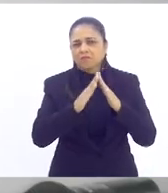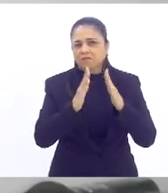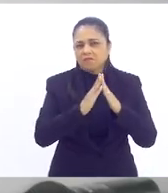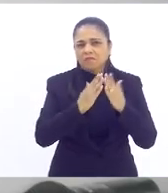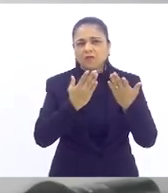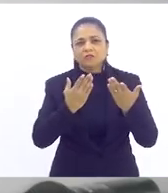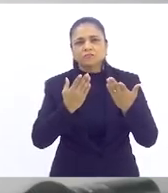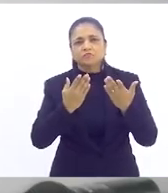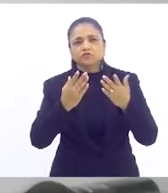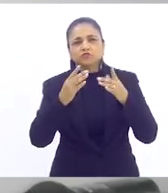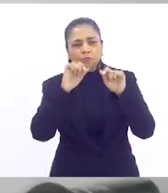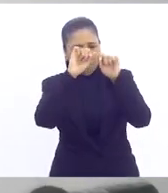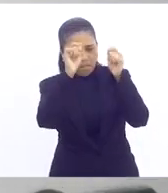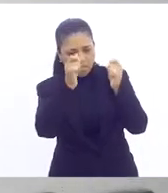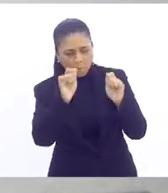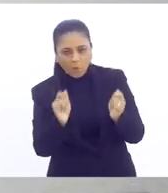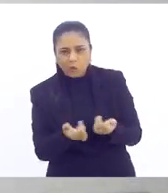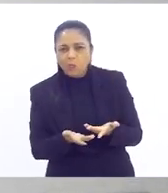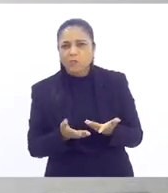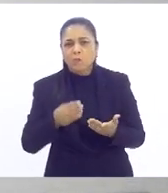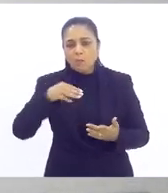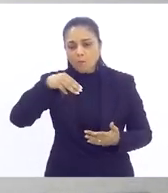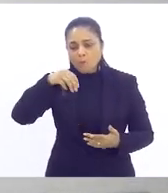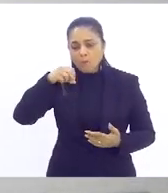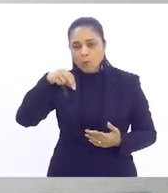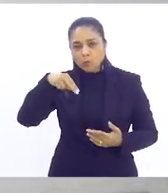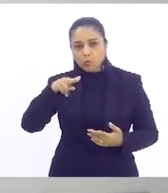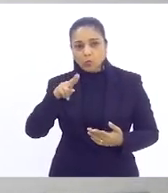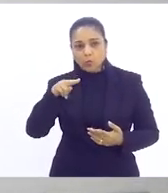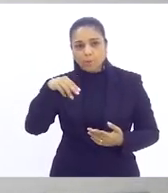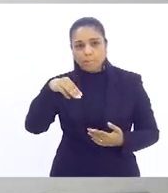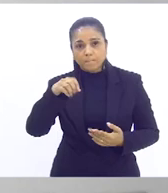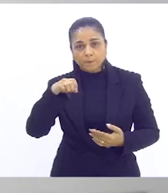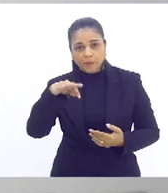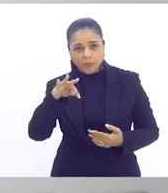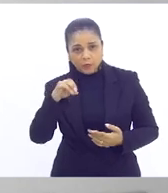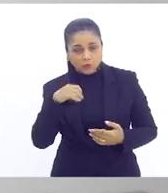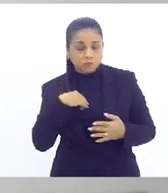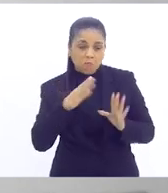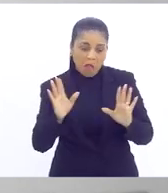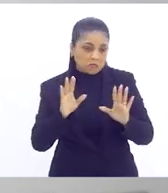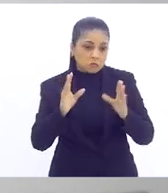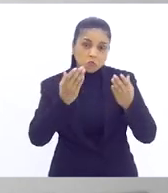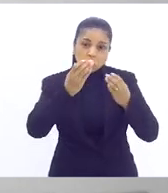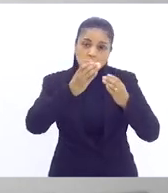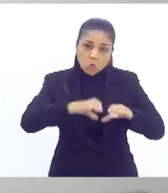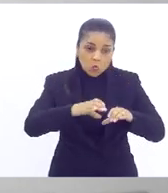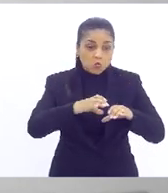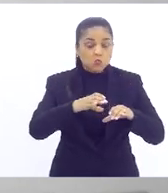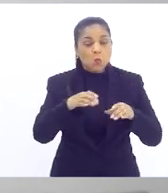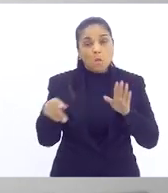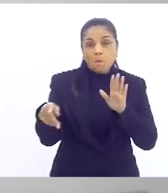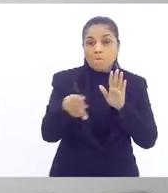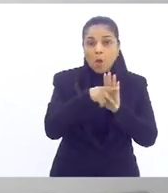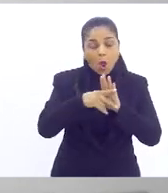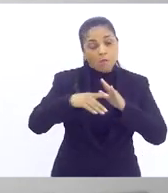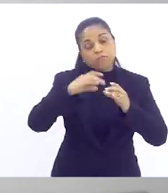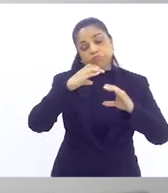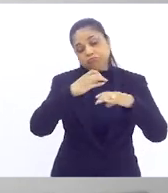monumentos etc etc mas o concurso é para arquiteto Não existe essas variações